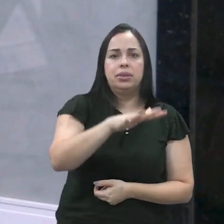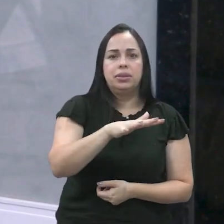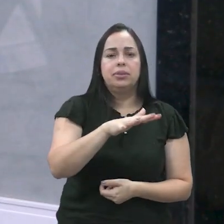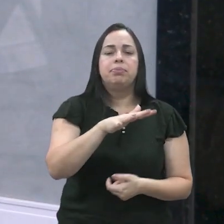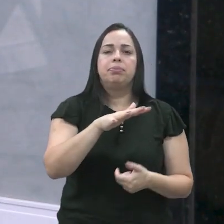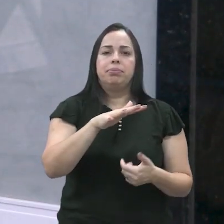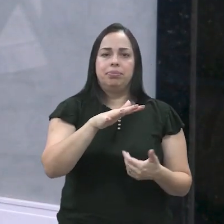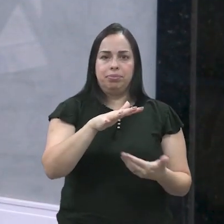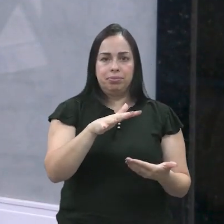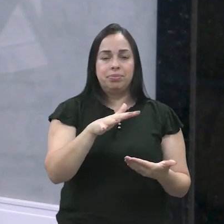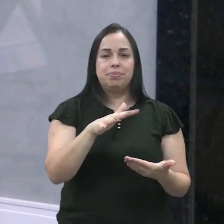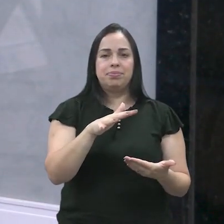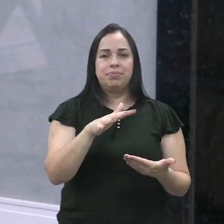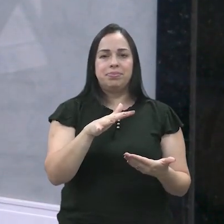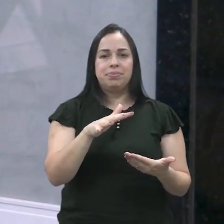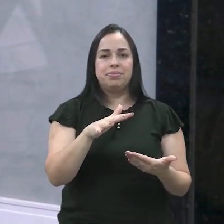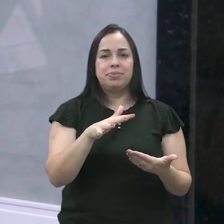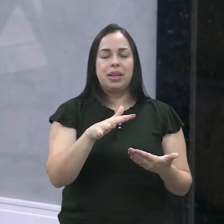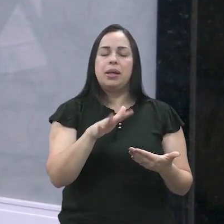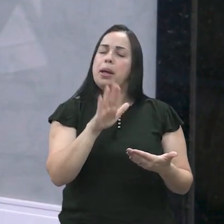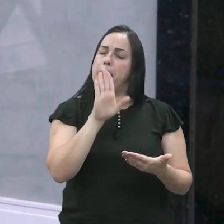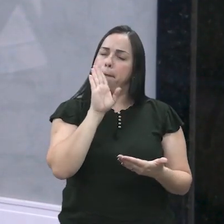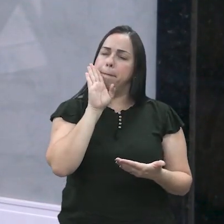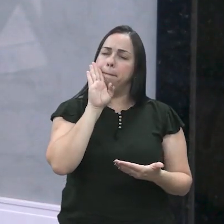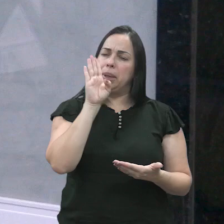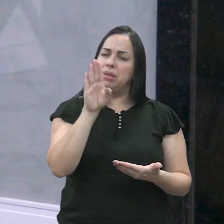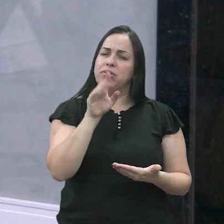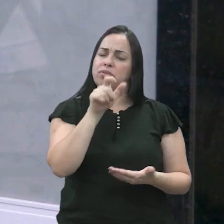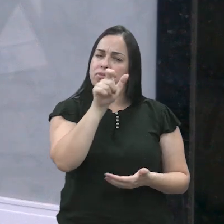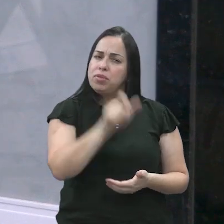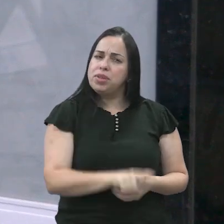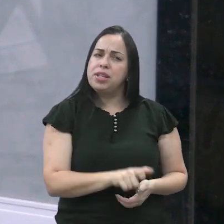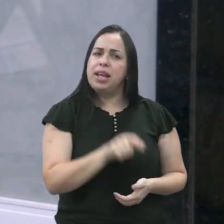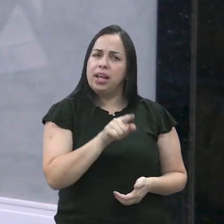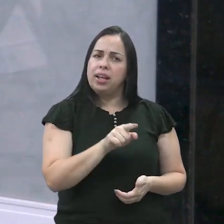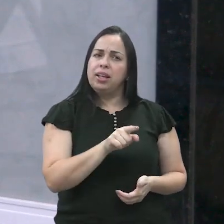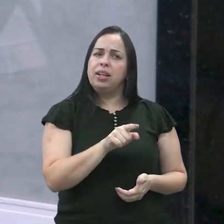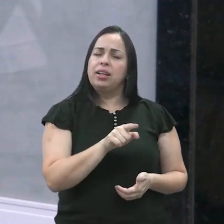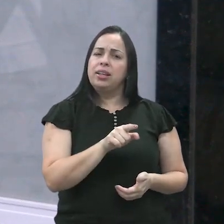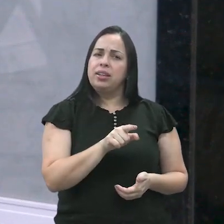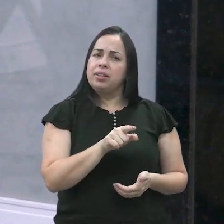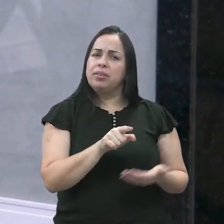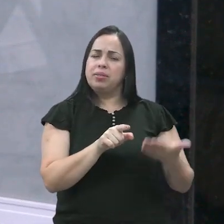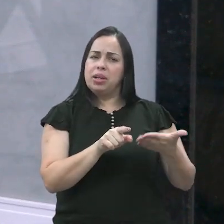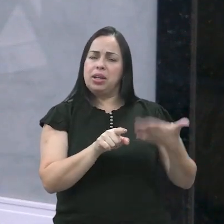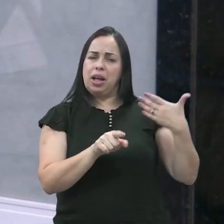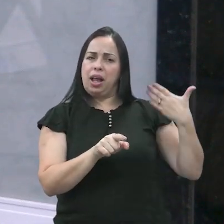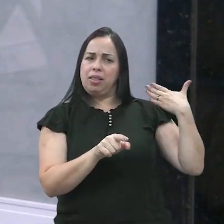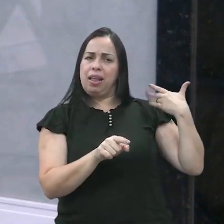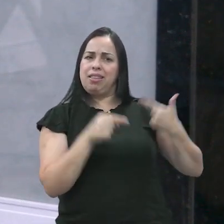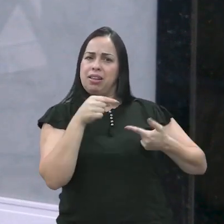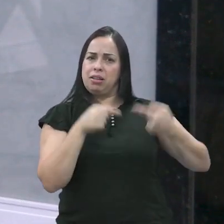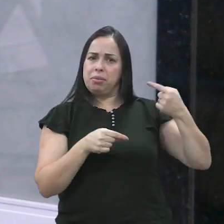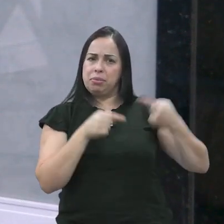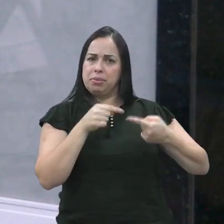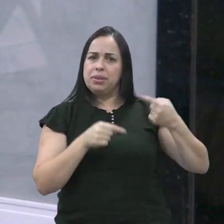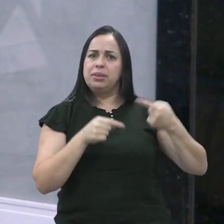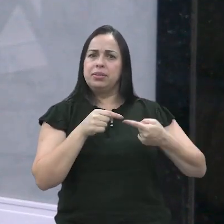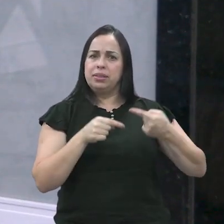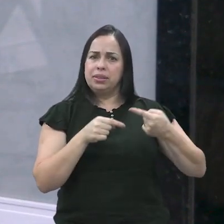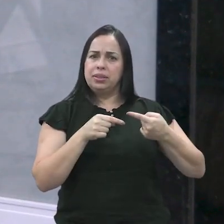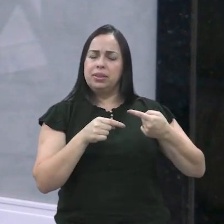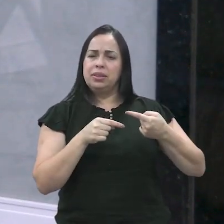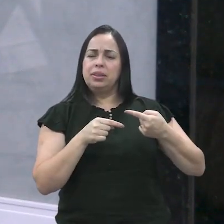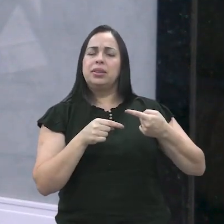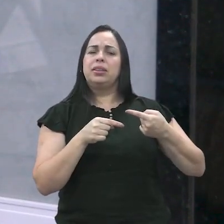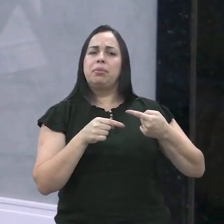para todos, em questões como essa, né? Principalmente você que veio de um movimento político até